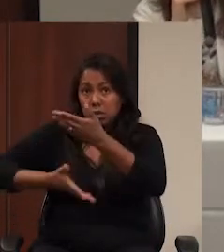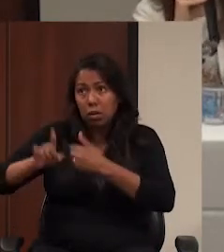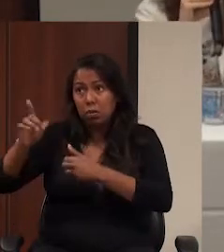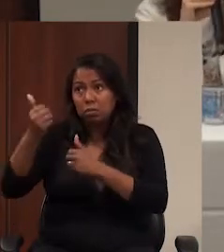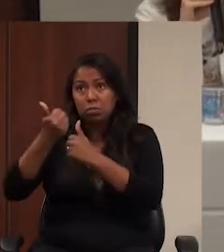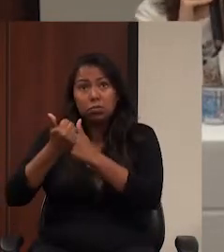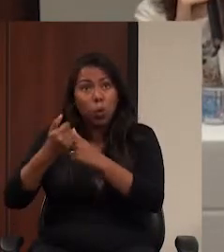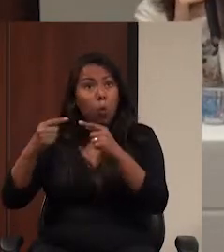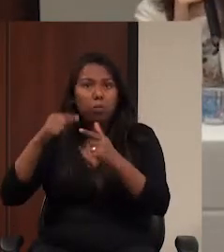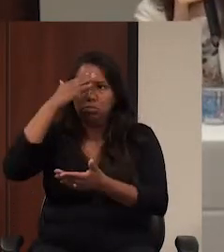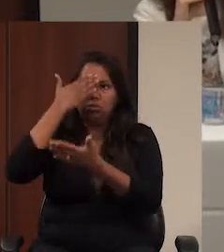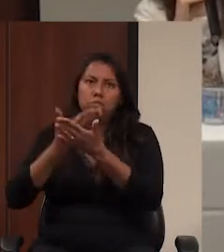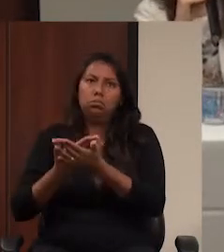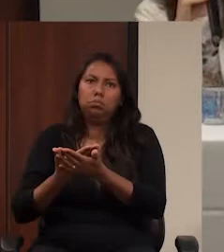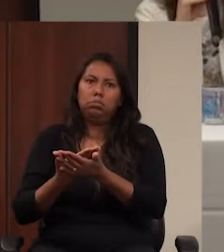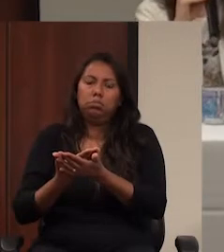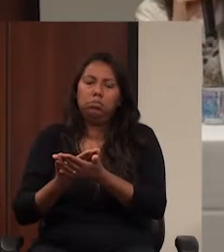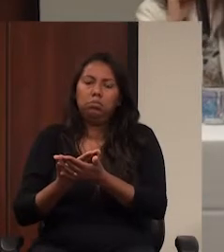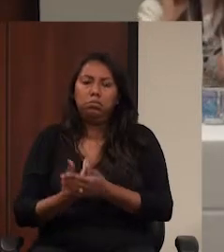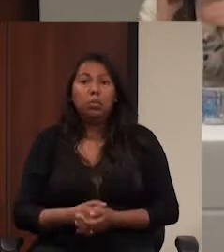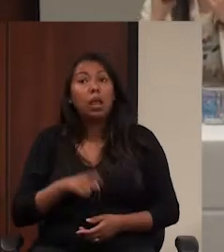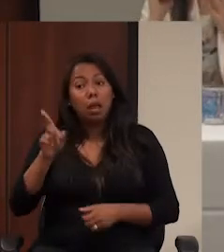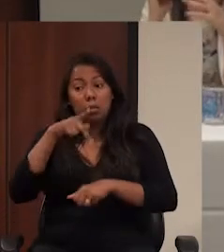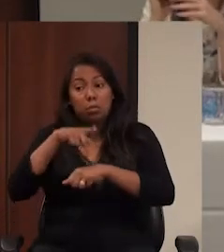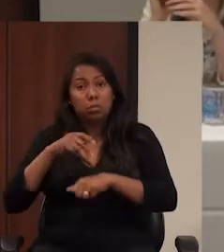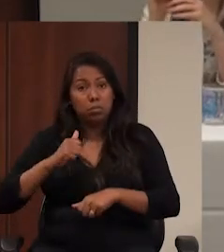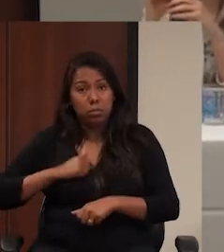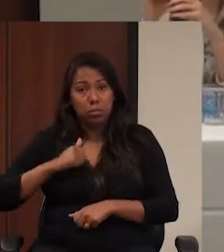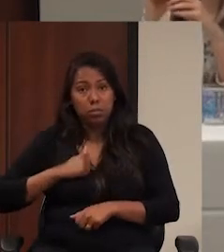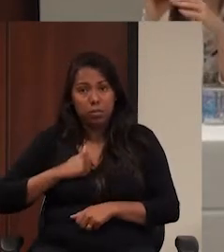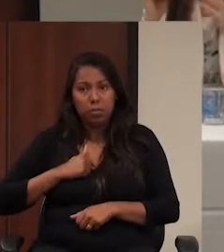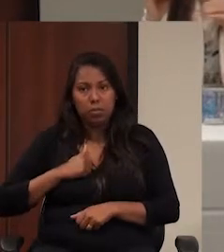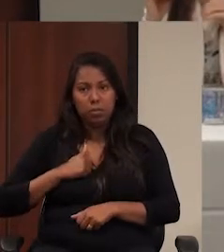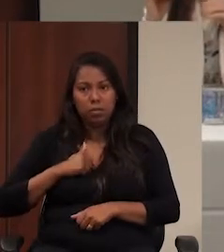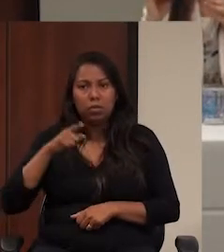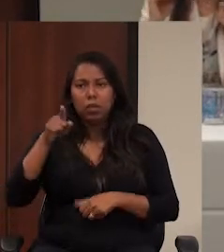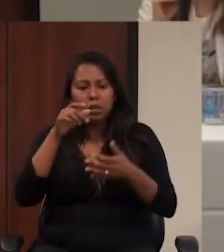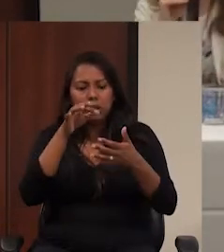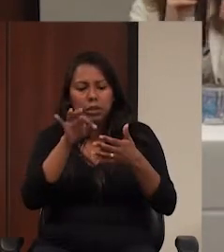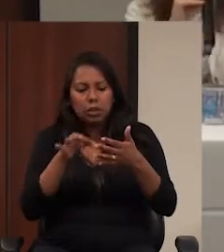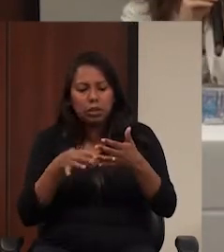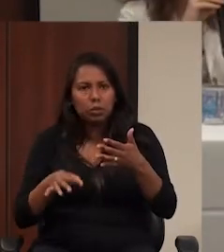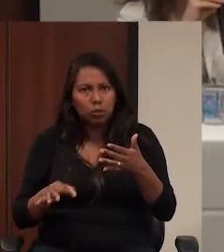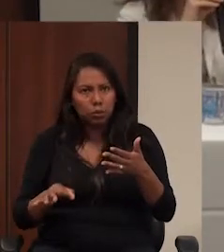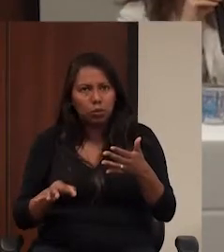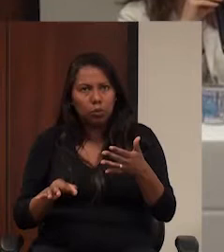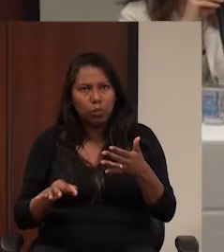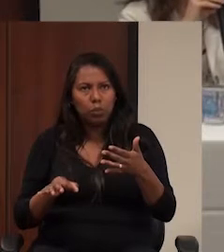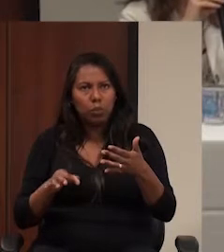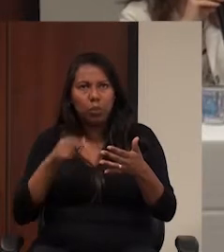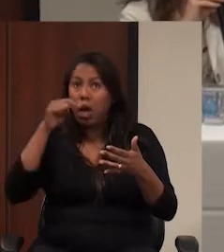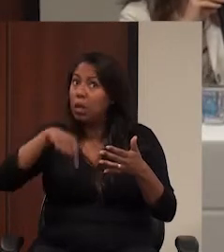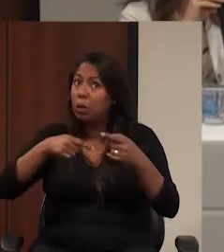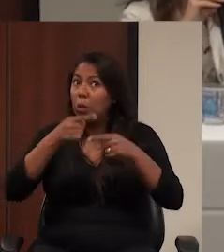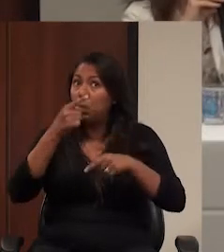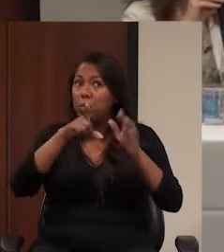relação de confiança. O que é interessante do Canadá é que tudo isso aqui a gente avaliaria fora do escopo da lei, né?